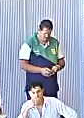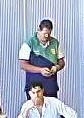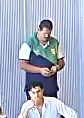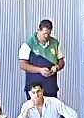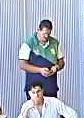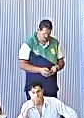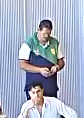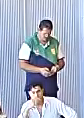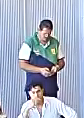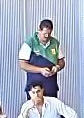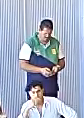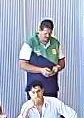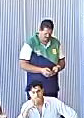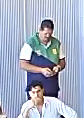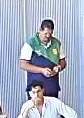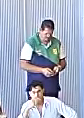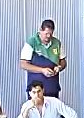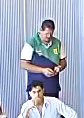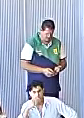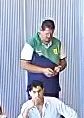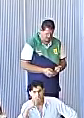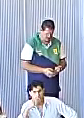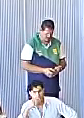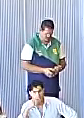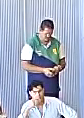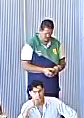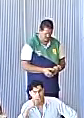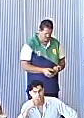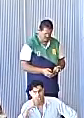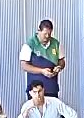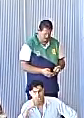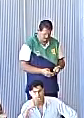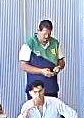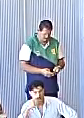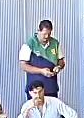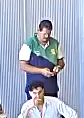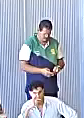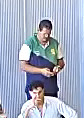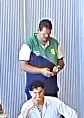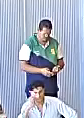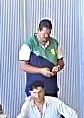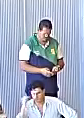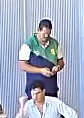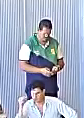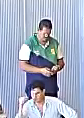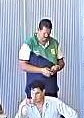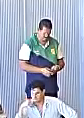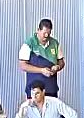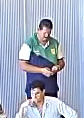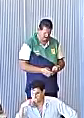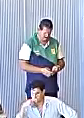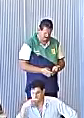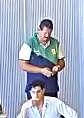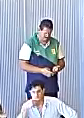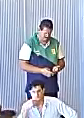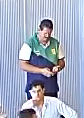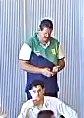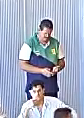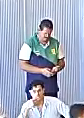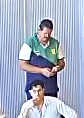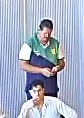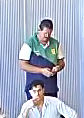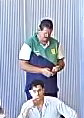de parabenizar o deputado Betão que é nosso conterrâneo que eu sou lá de Juiz de Fora uma outra juiz